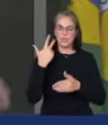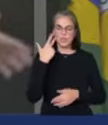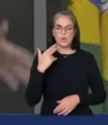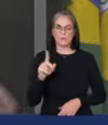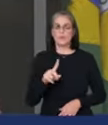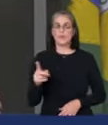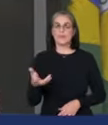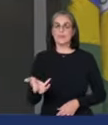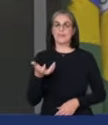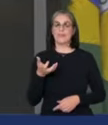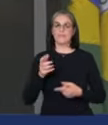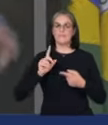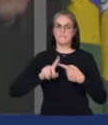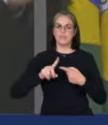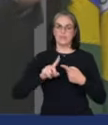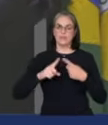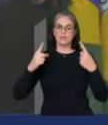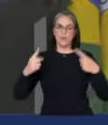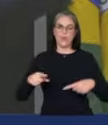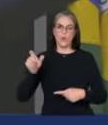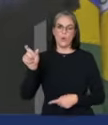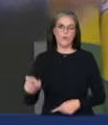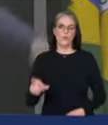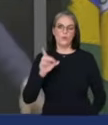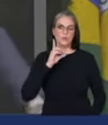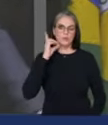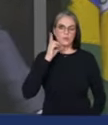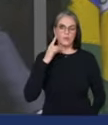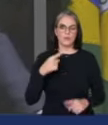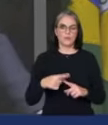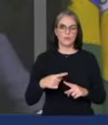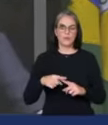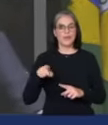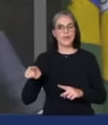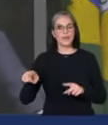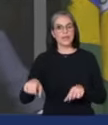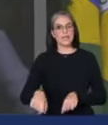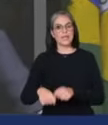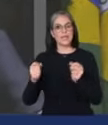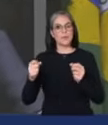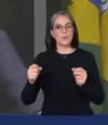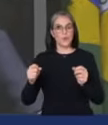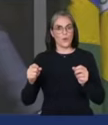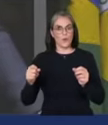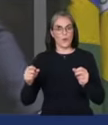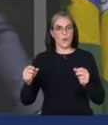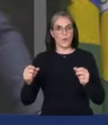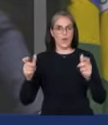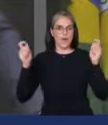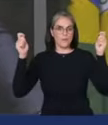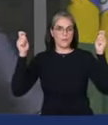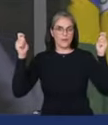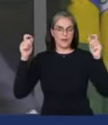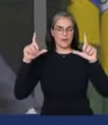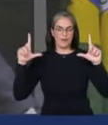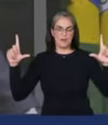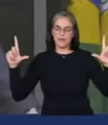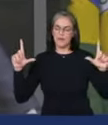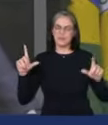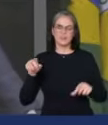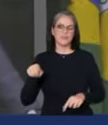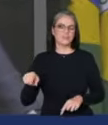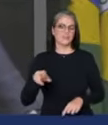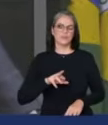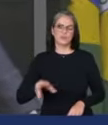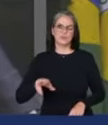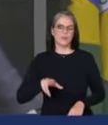vingança contra o deputado por ele ter quebrado a placa de Marielle. Isso não é justiça, isso não é legalidade